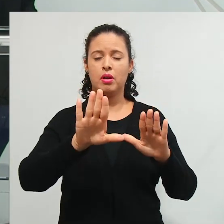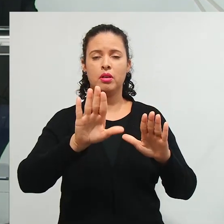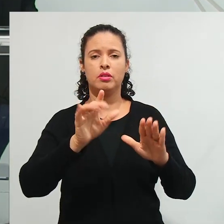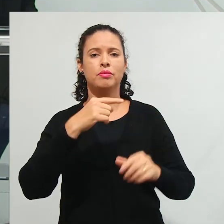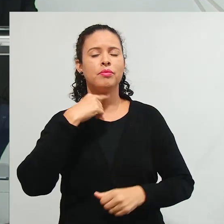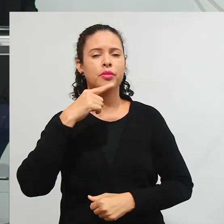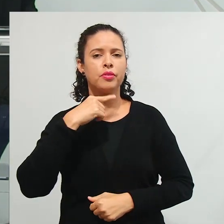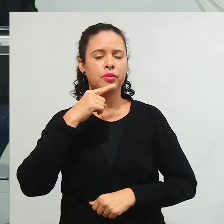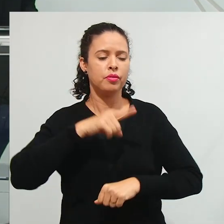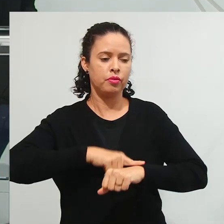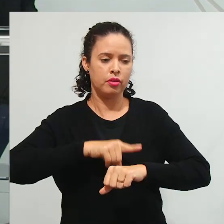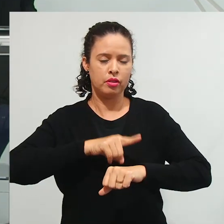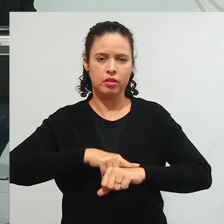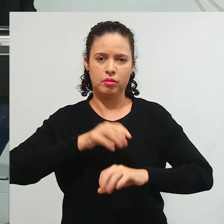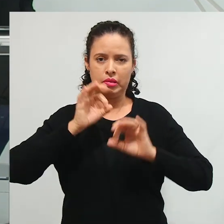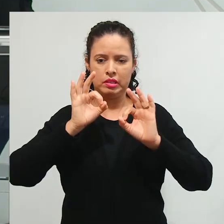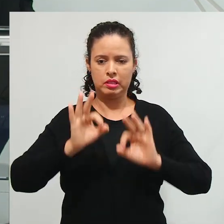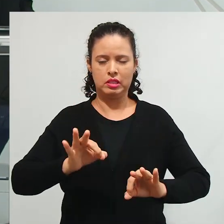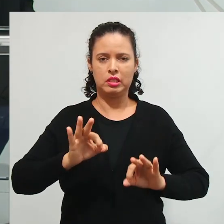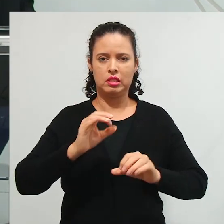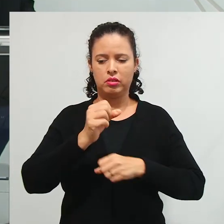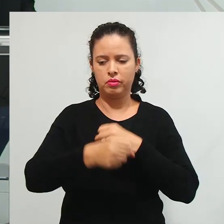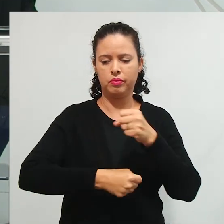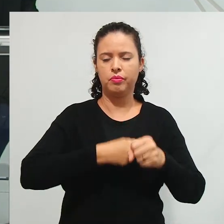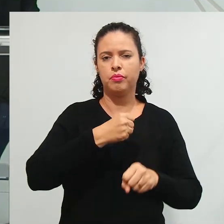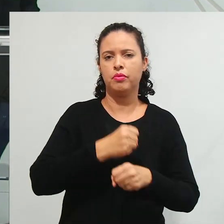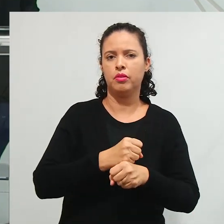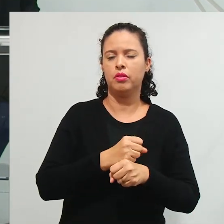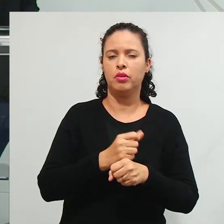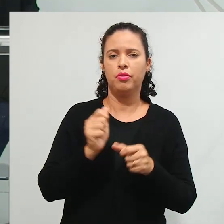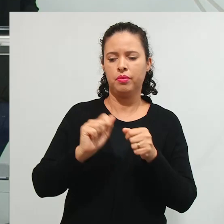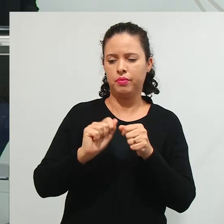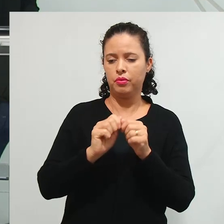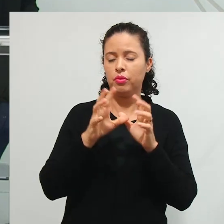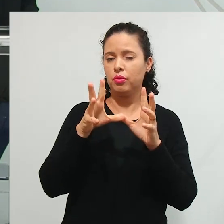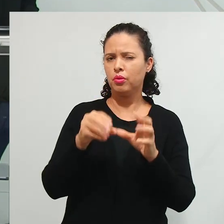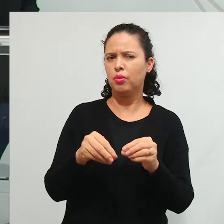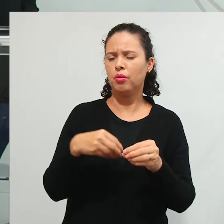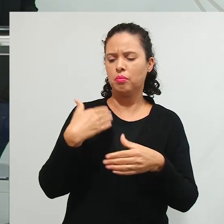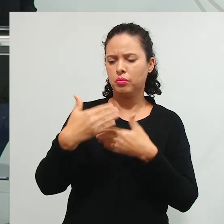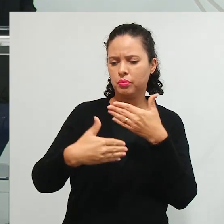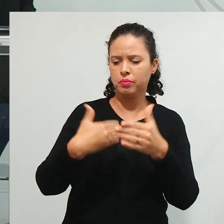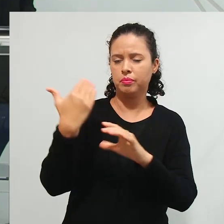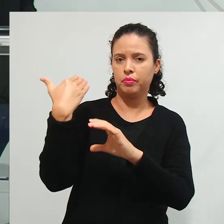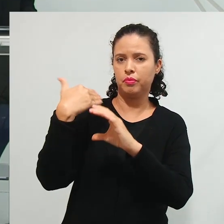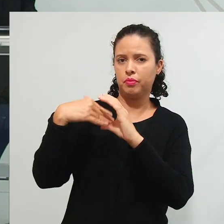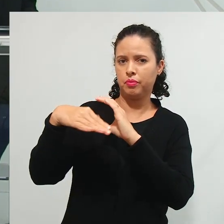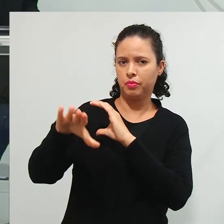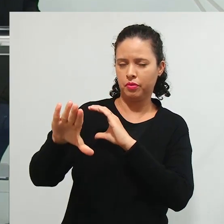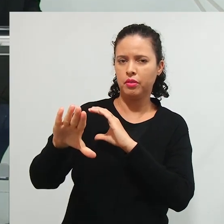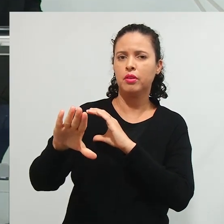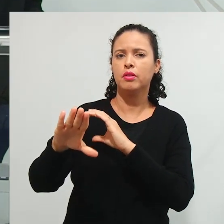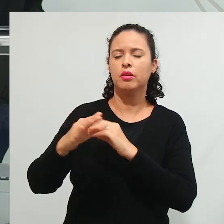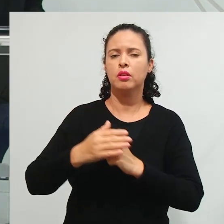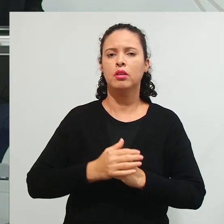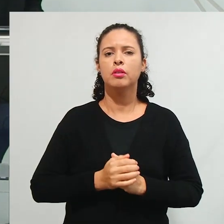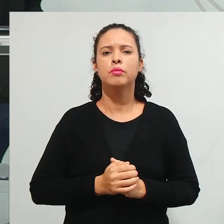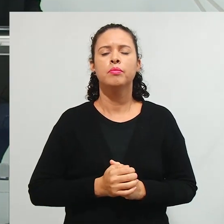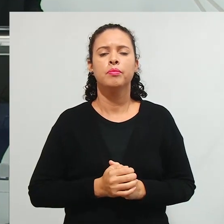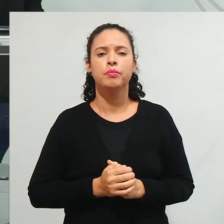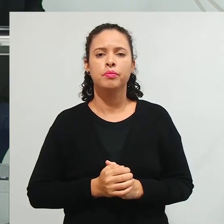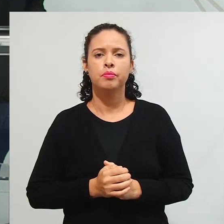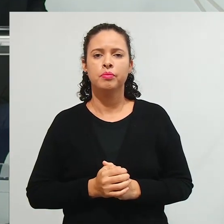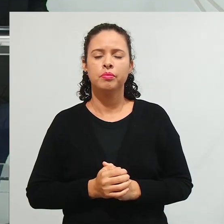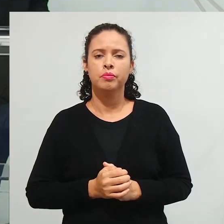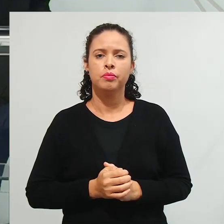ele não conseguiu em tempo hábil naquele ano fazer todo o processo e encaminhar para a COFIN.